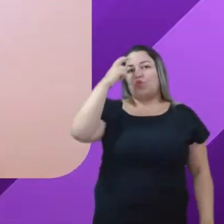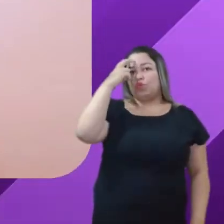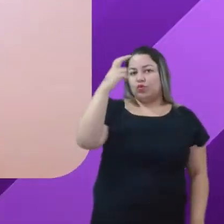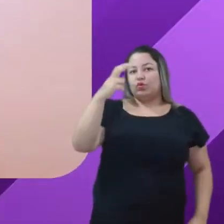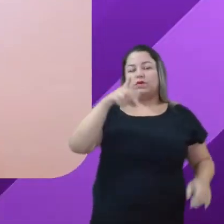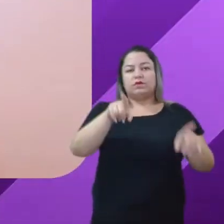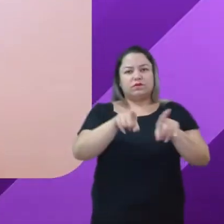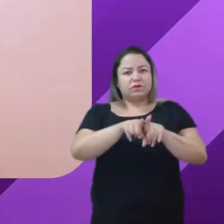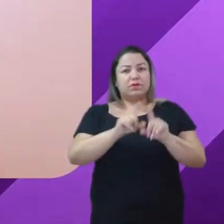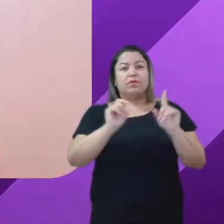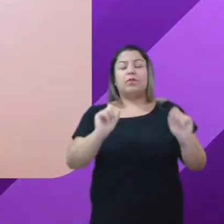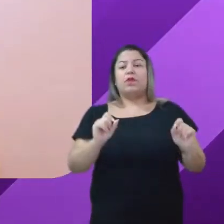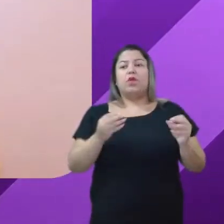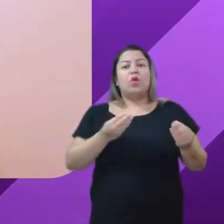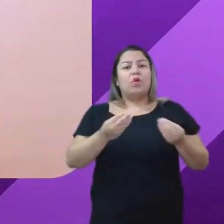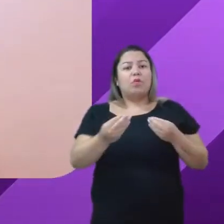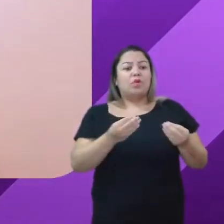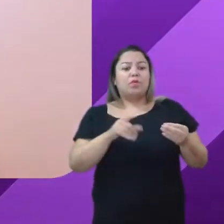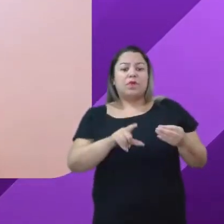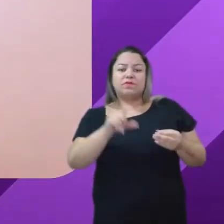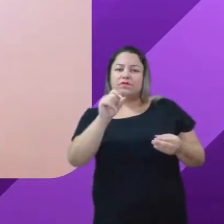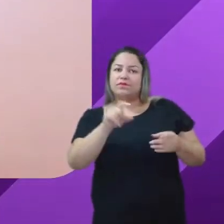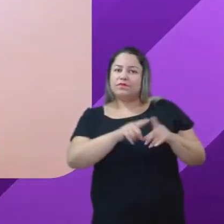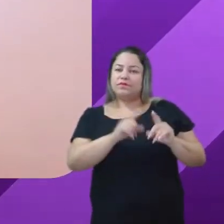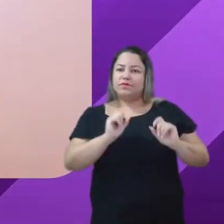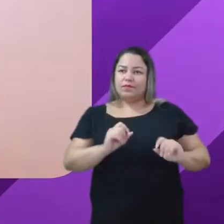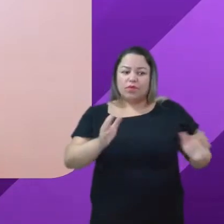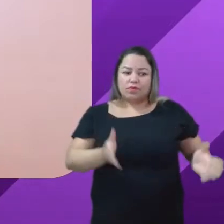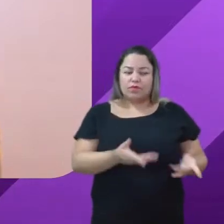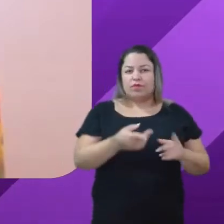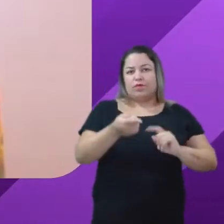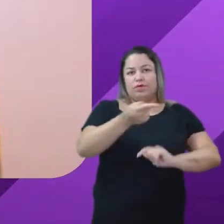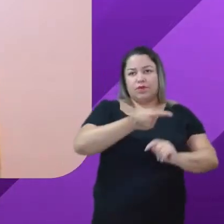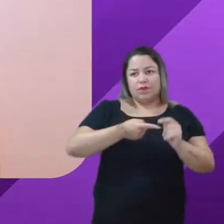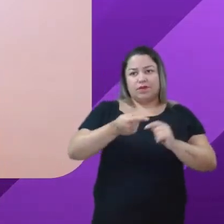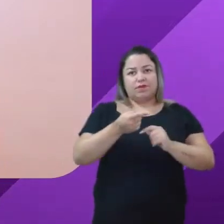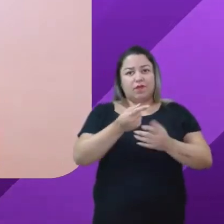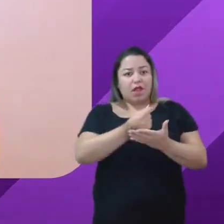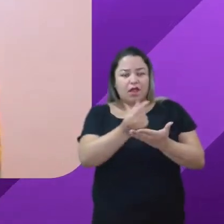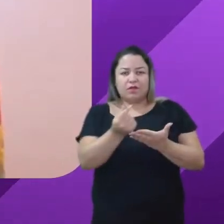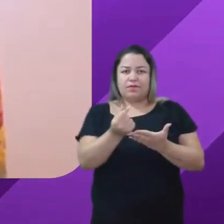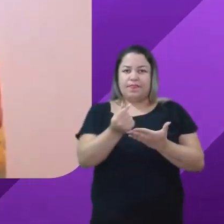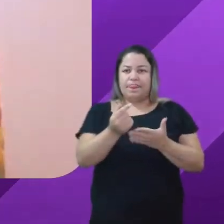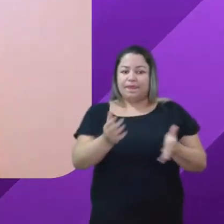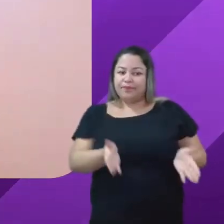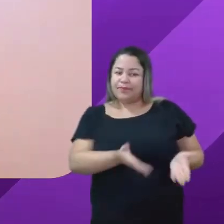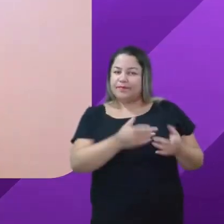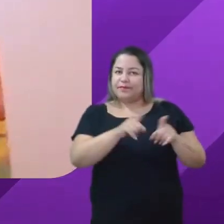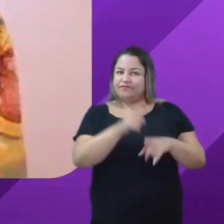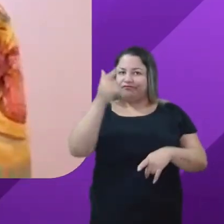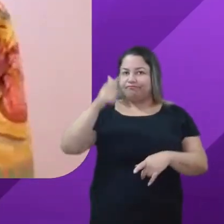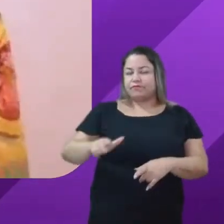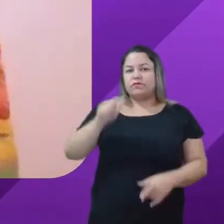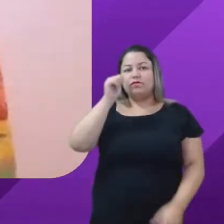setor cultural como uma alternativa de autonomia financeira, de potencializar a autonomia financeira dessas